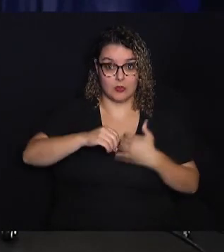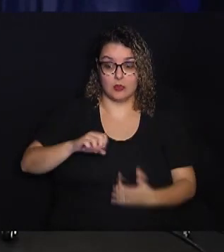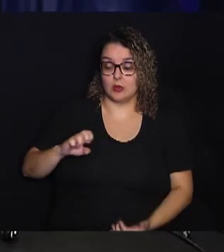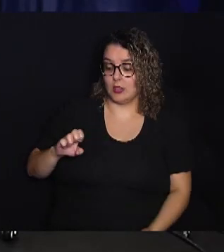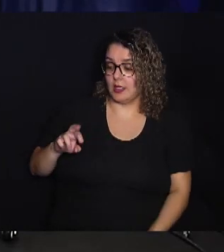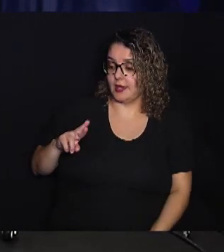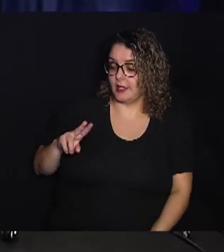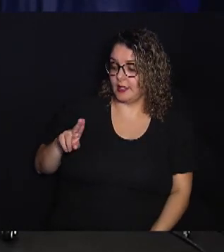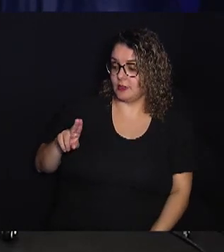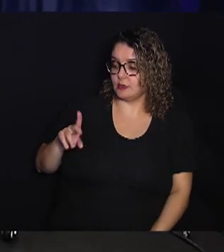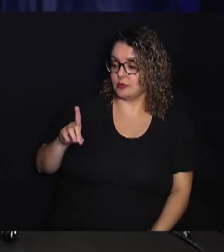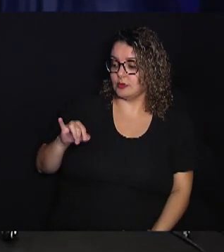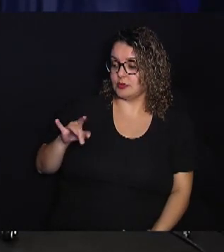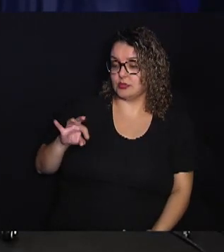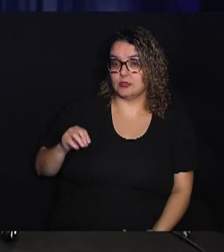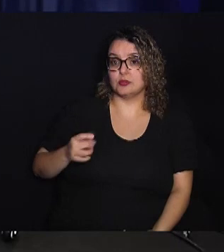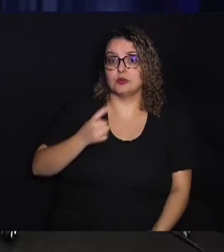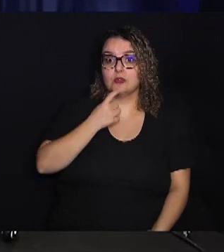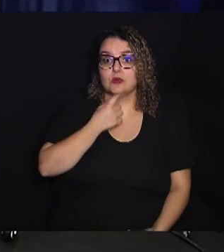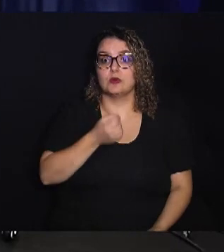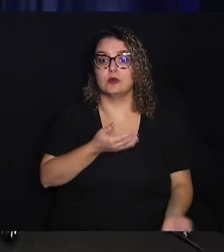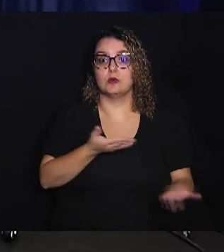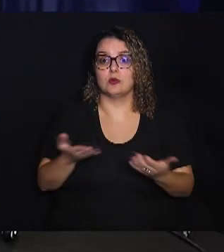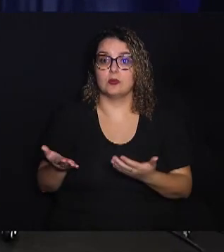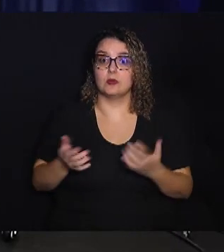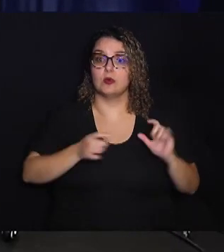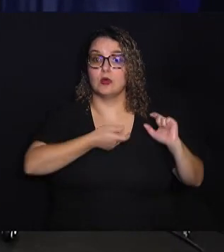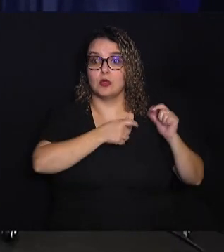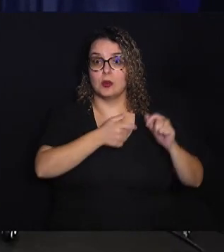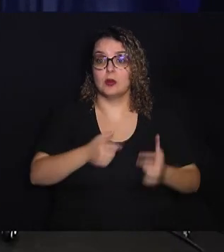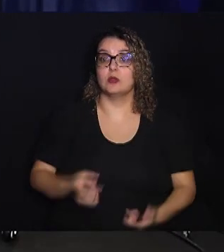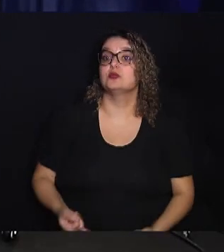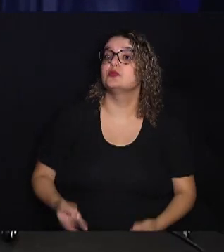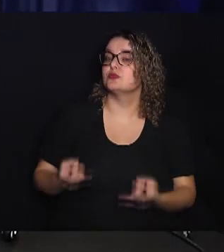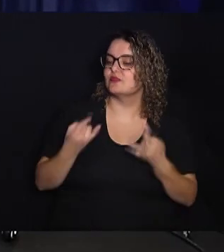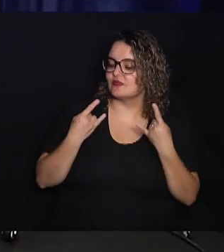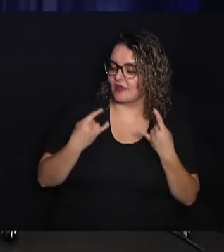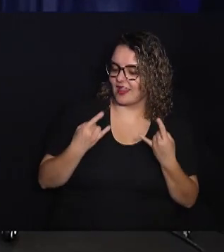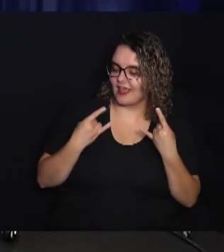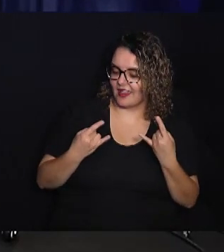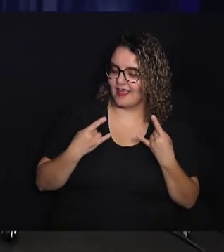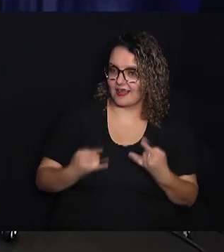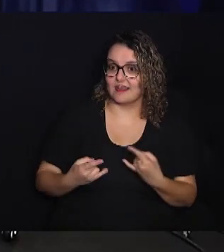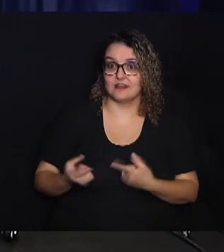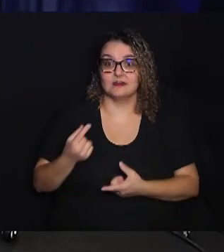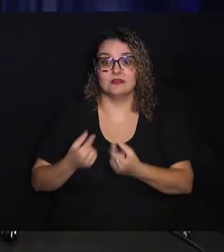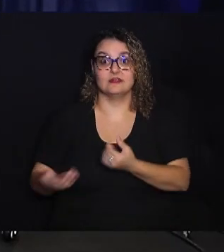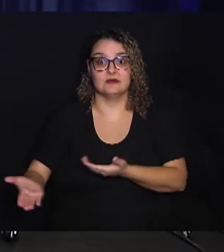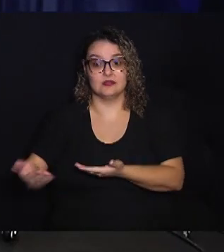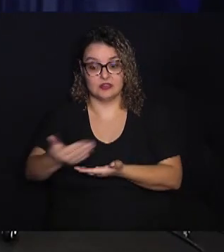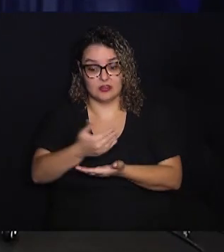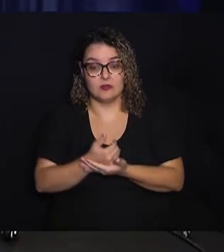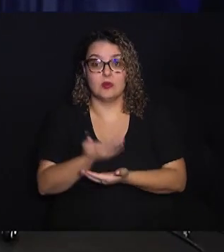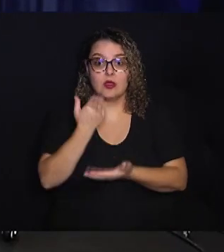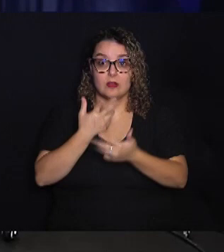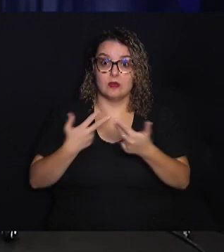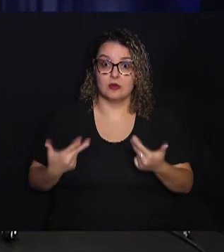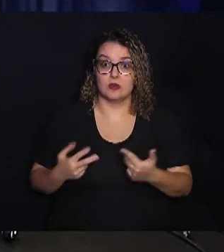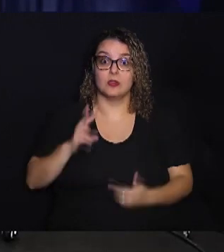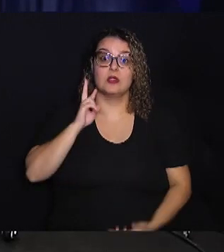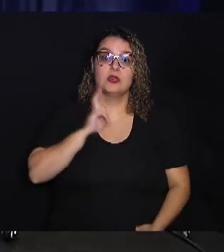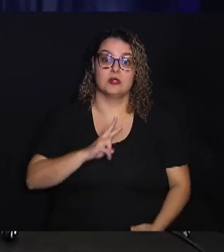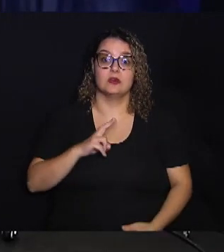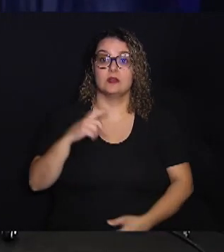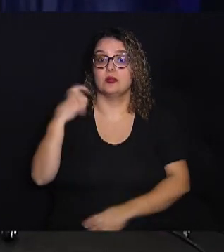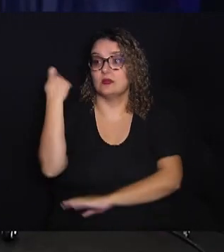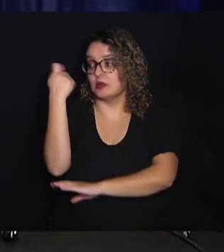de Campinas vai promover uma apresentação dos clássicos do rock e o objetivo é arrecadar alimentos para as vítimas das enchentes do Rio Grande do